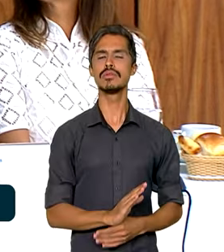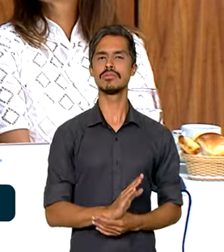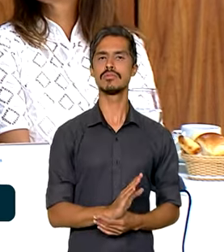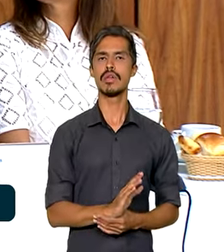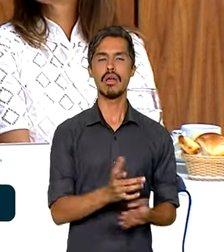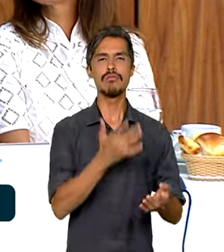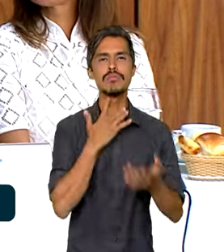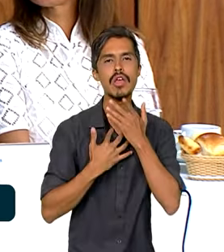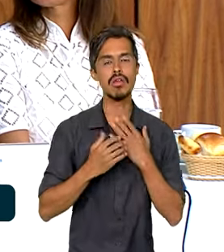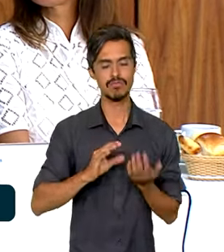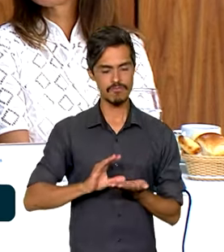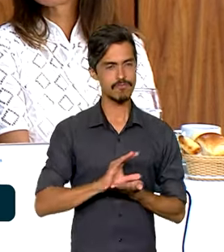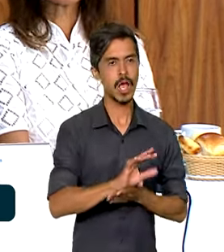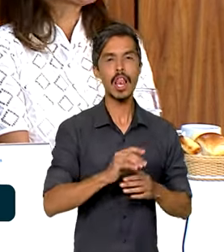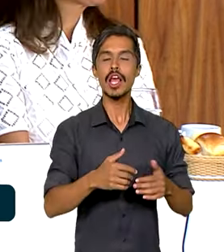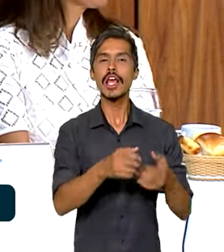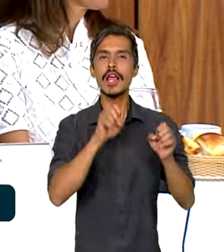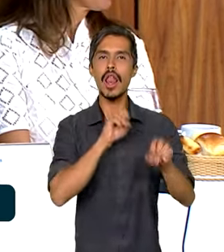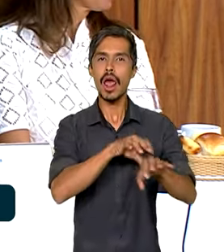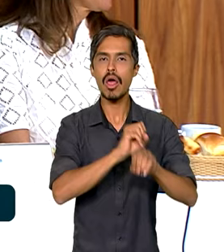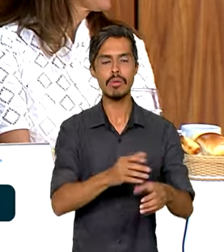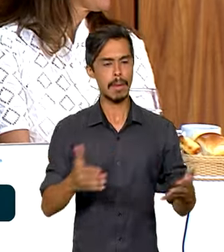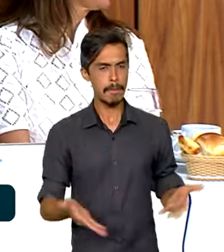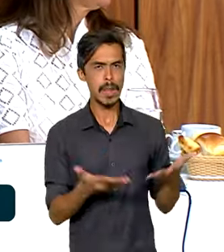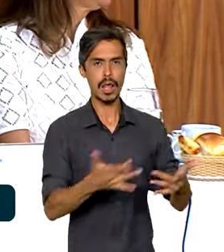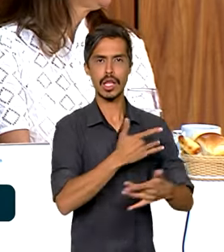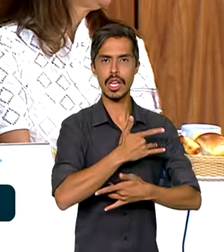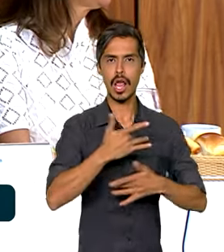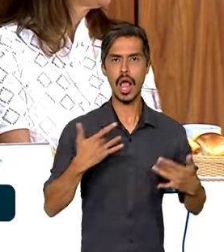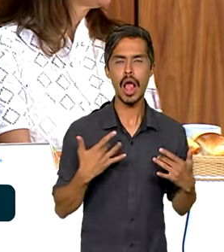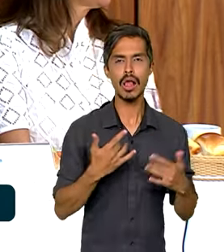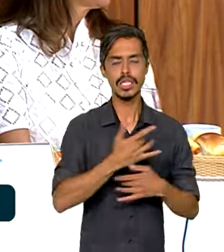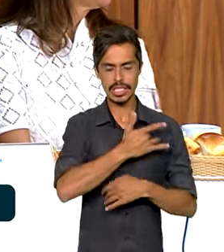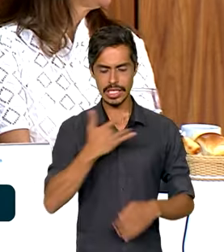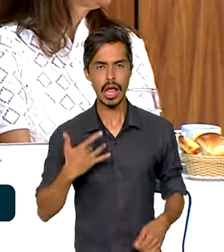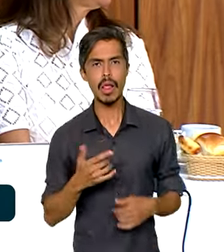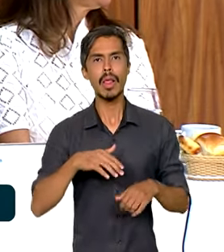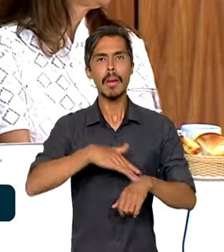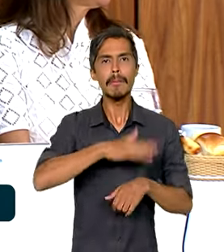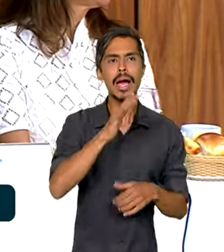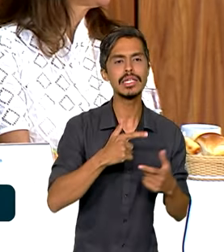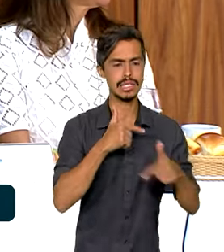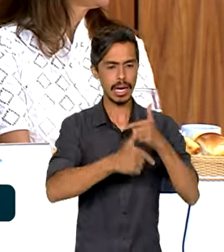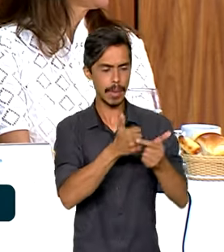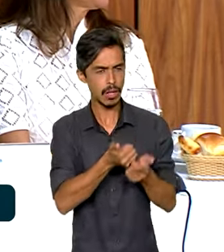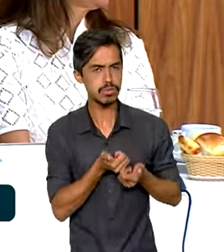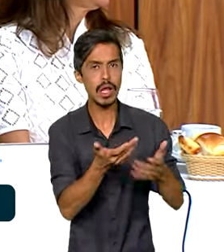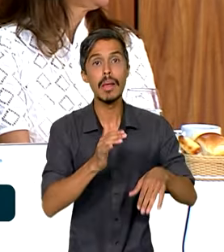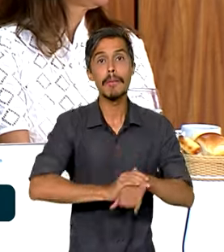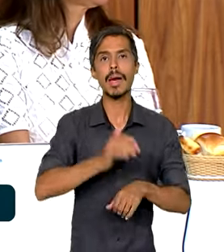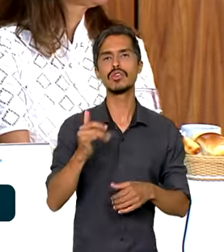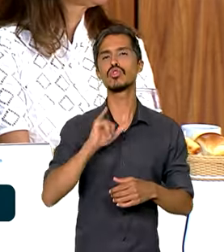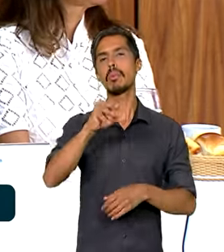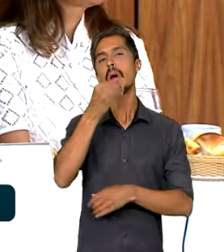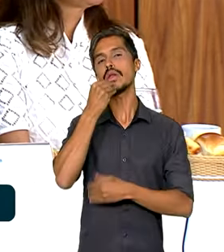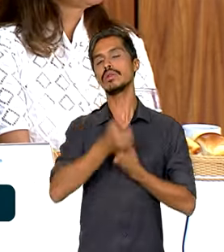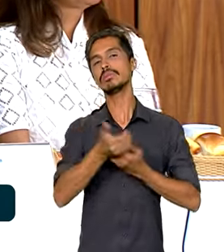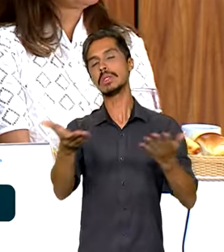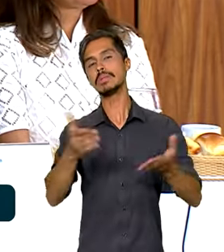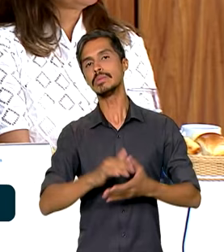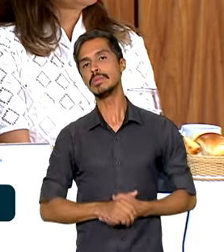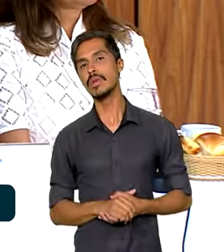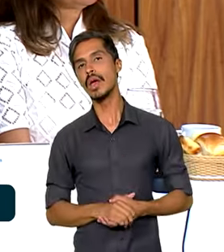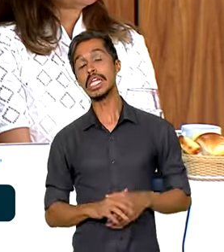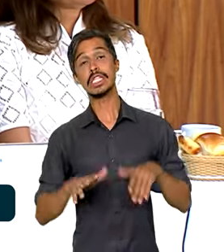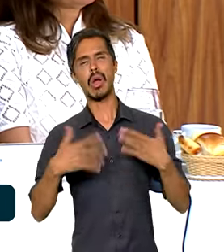quero melhorar a educação eu quero melhorar a saúde Quero melhorar o emprego quero dar oportunidade para que